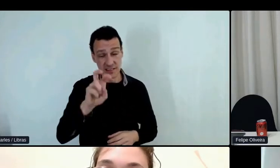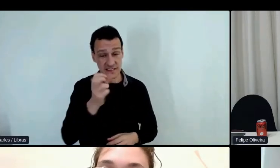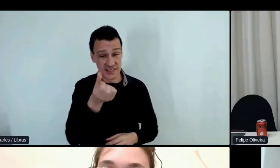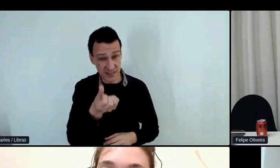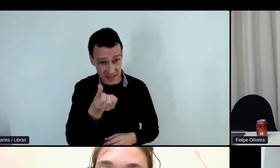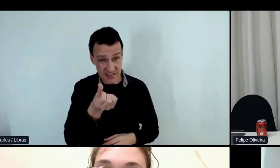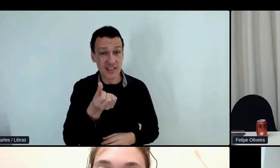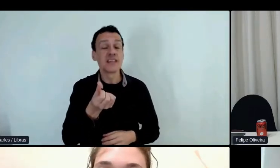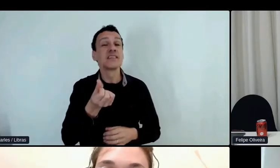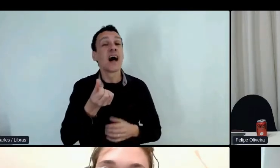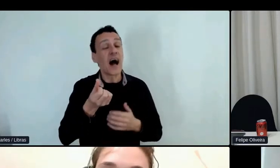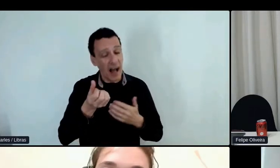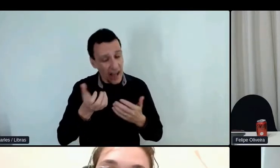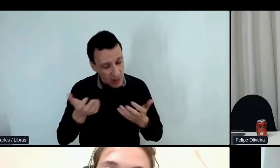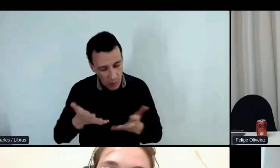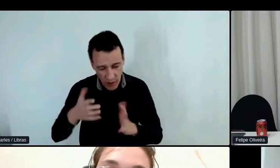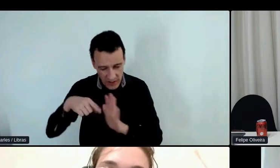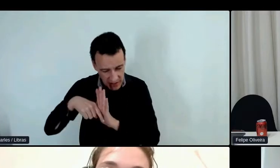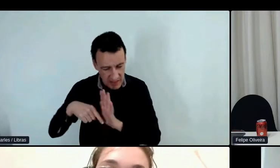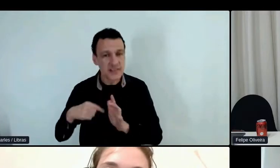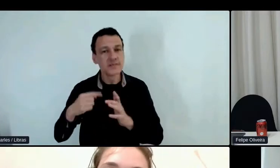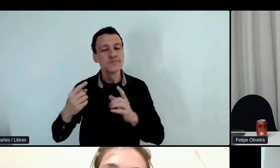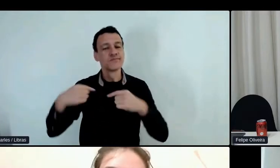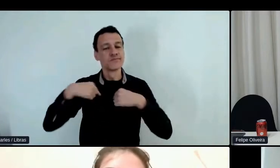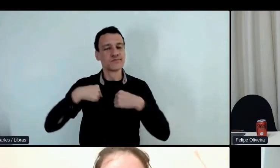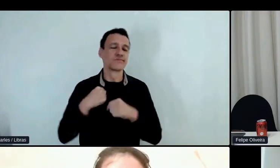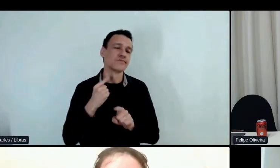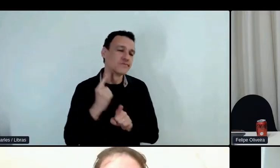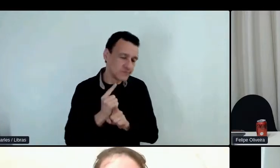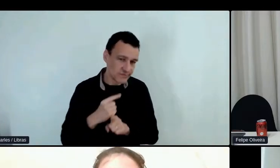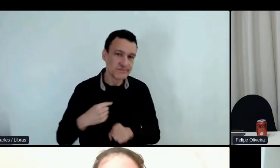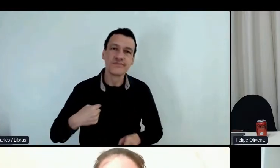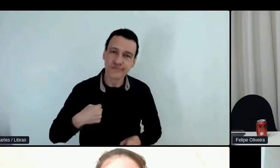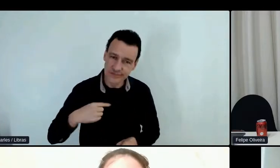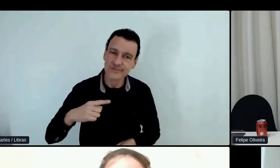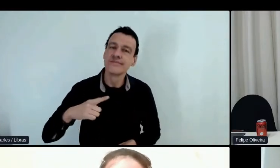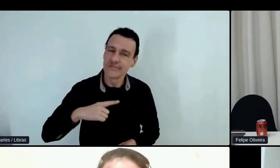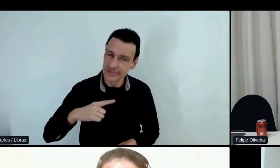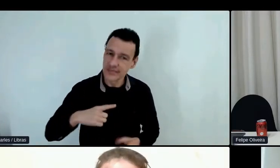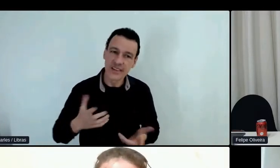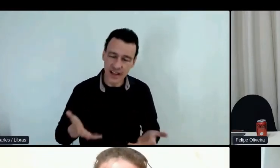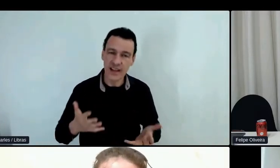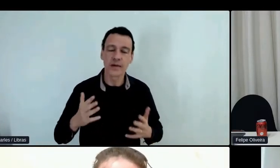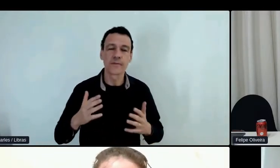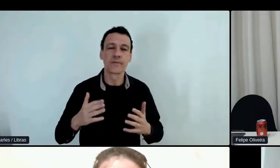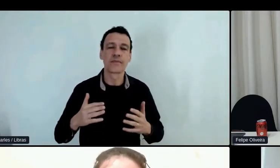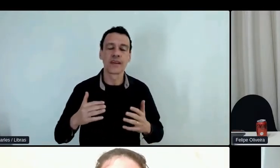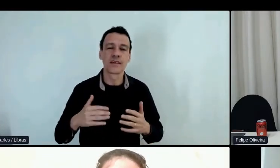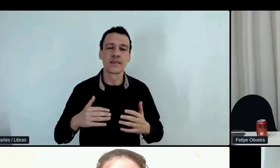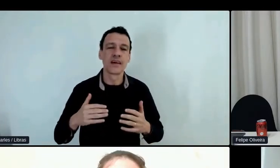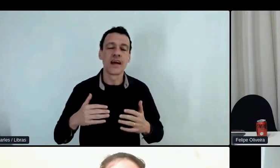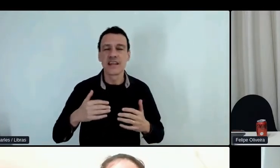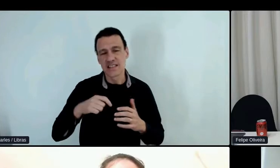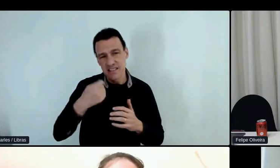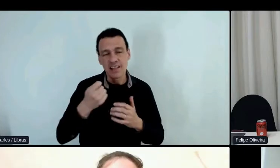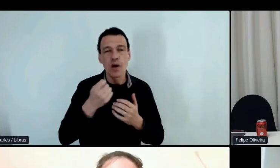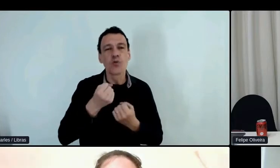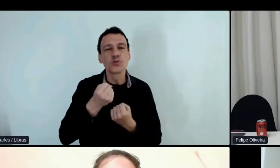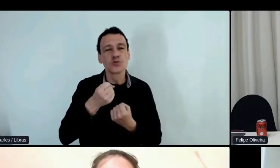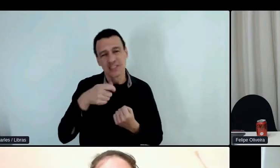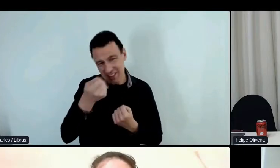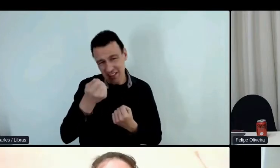Esse tema do autismo me interessa demais, porque eu tenho uma filha autista, e